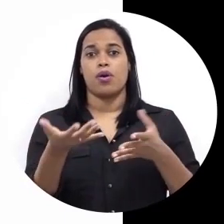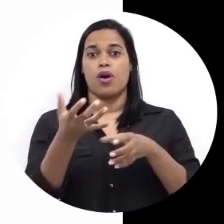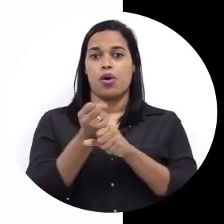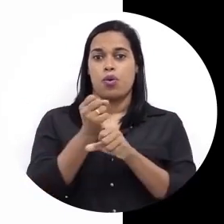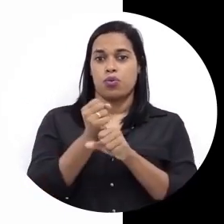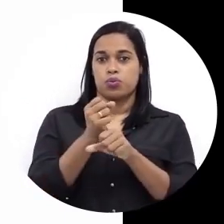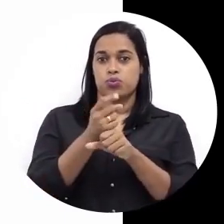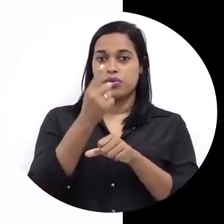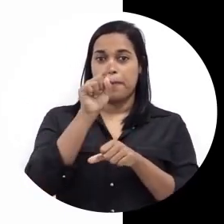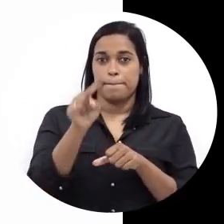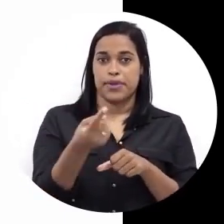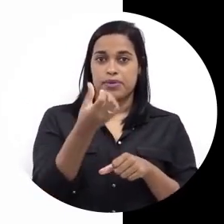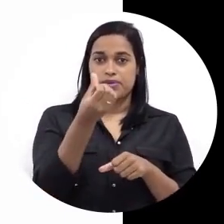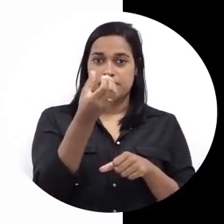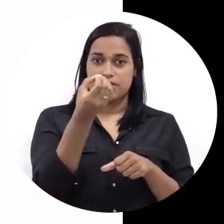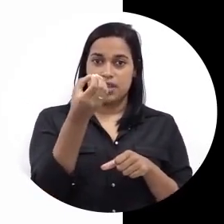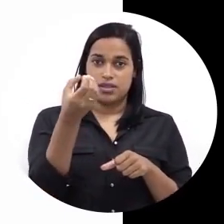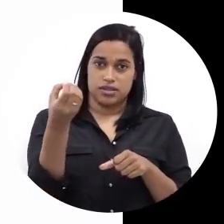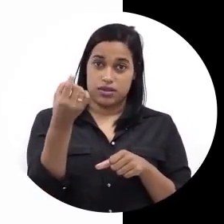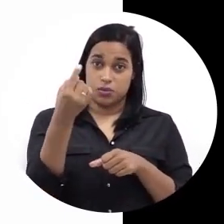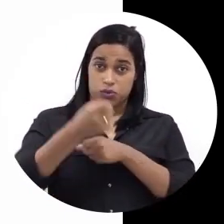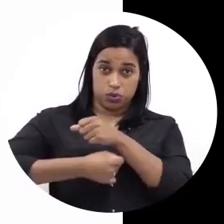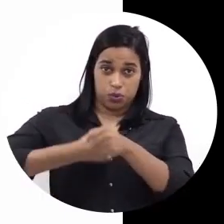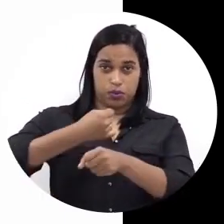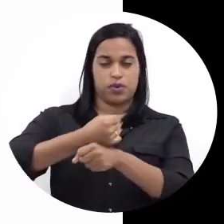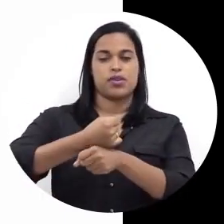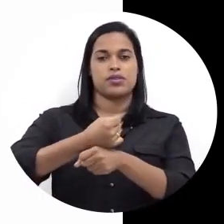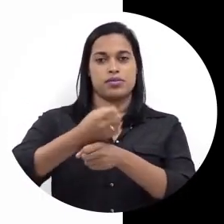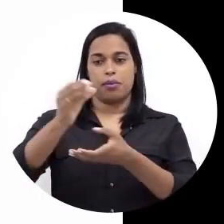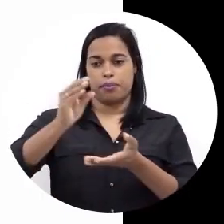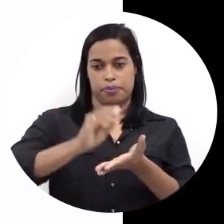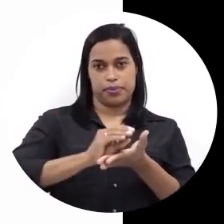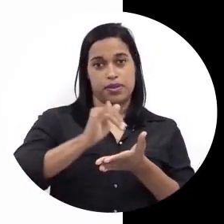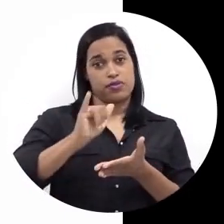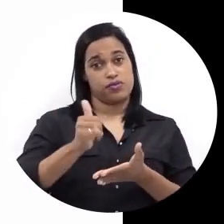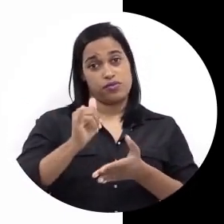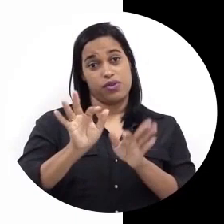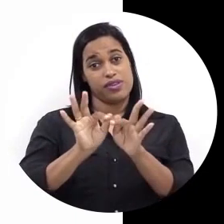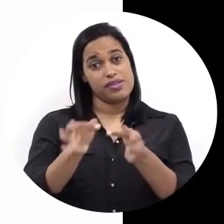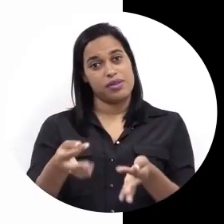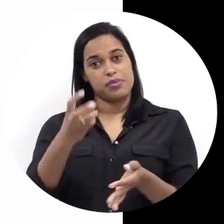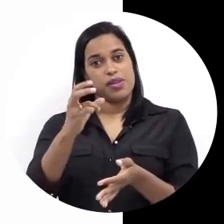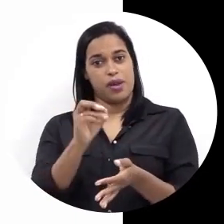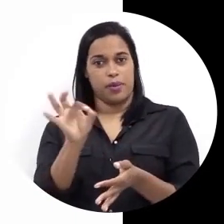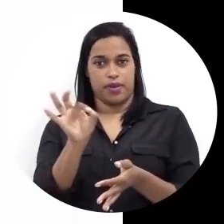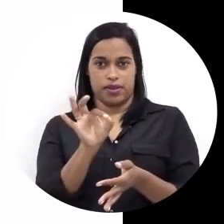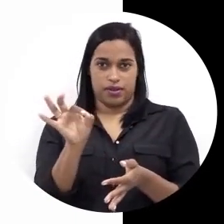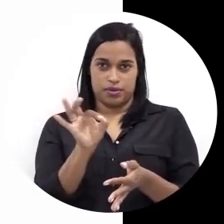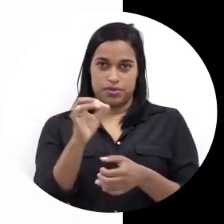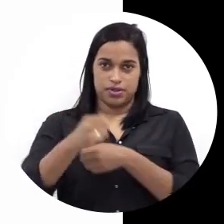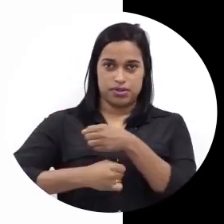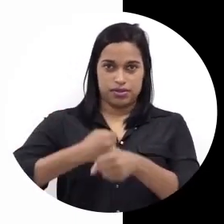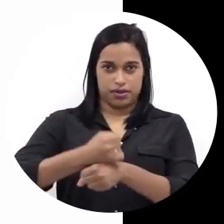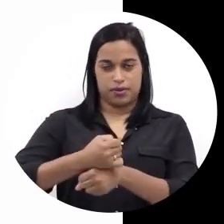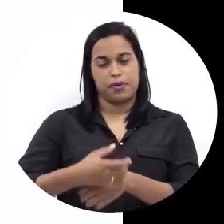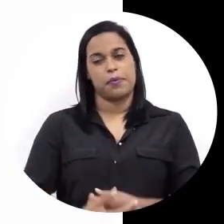de R$ 1.600 aplicados por um ano à taxa de juros simples de 50% ao